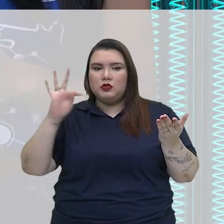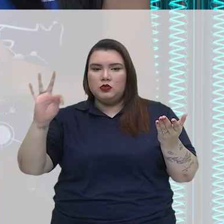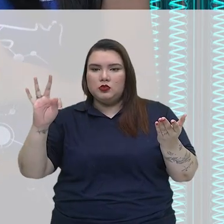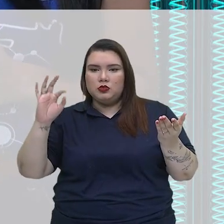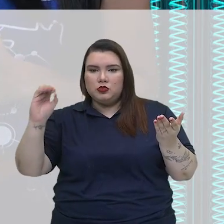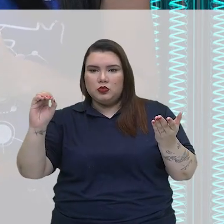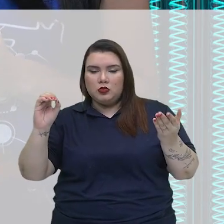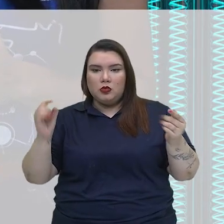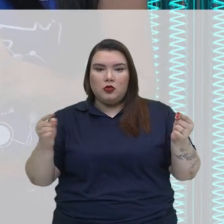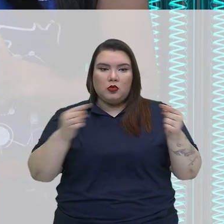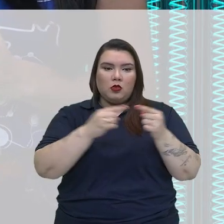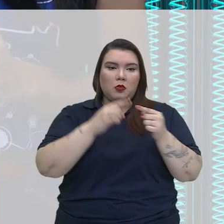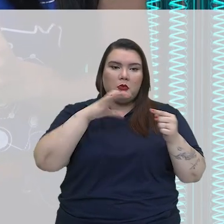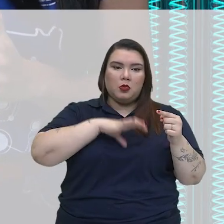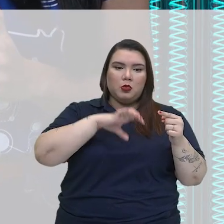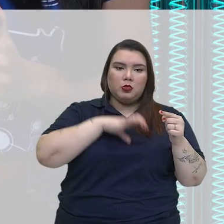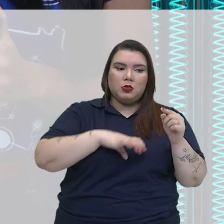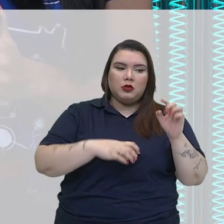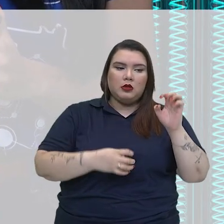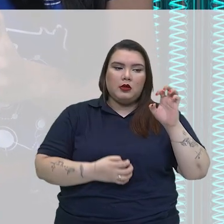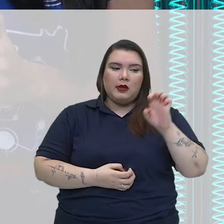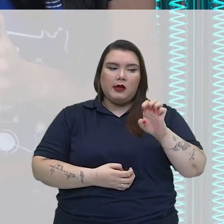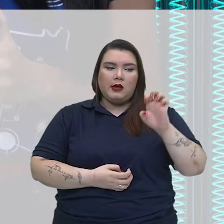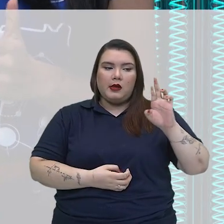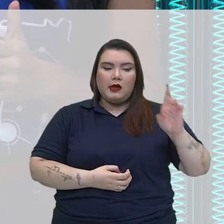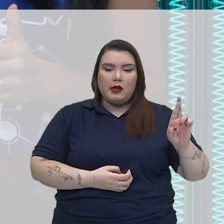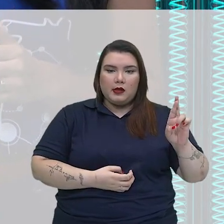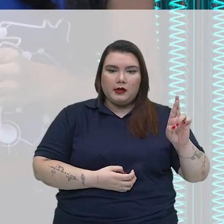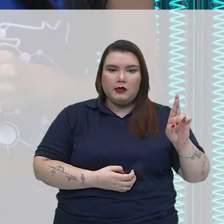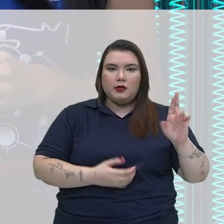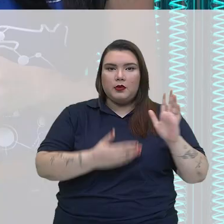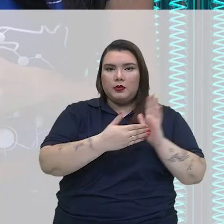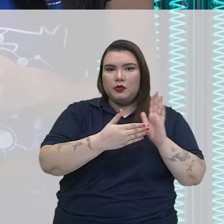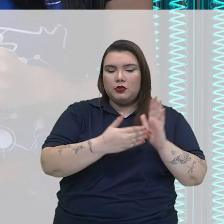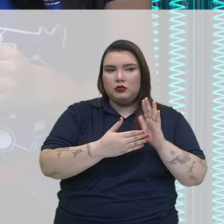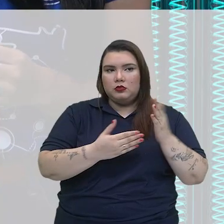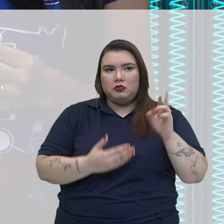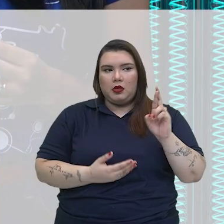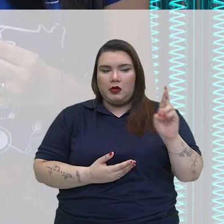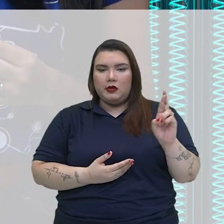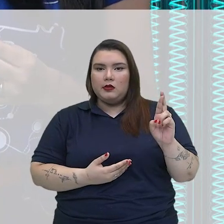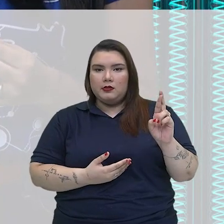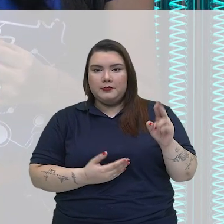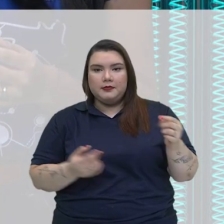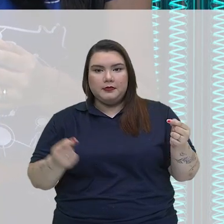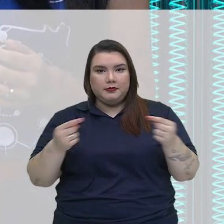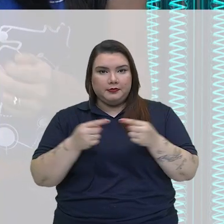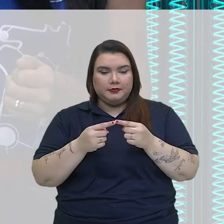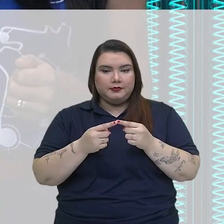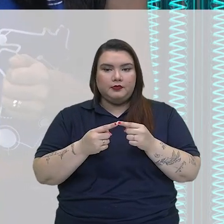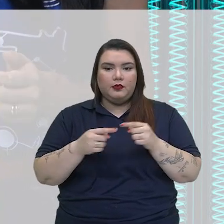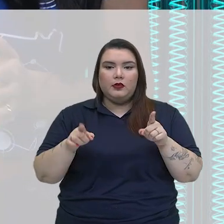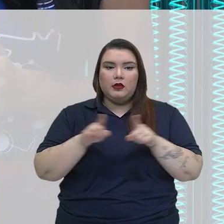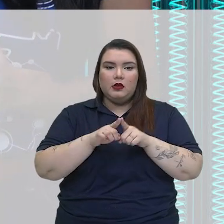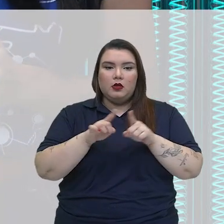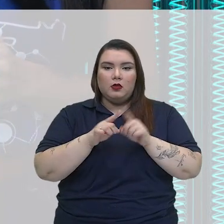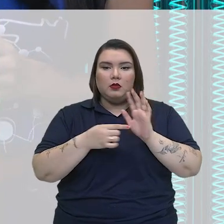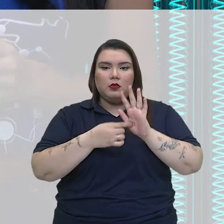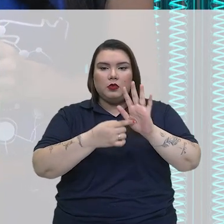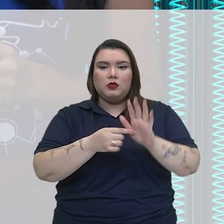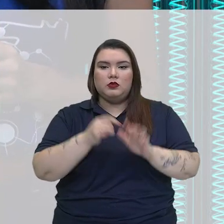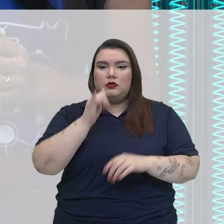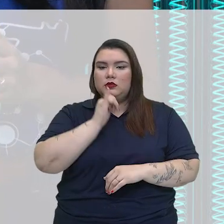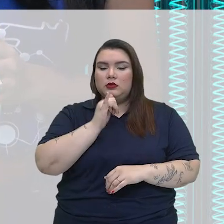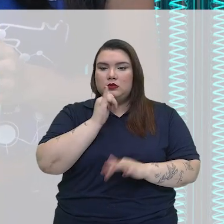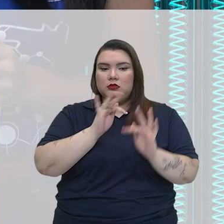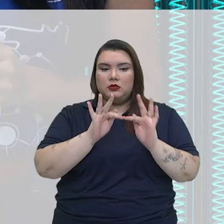Então, to understand está no infinitivo e significa entender. E nós colocamos um exemplo de